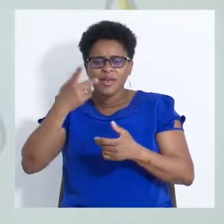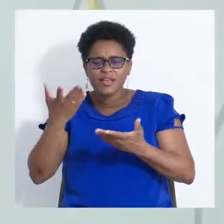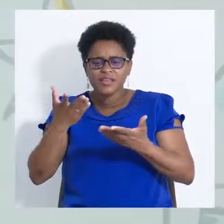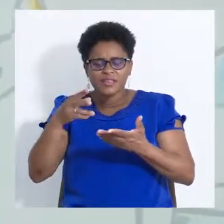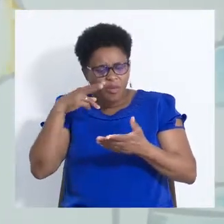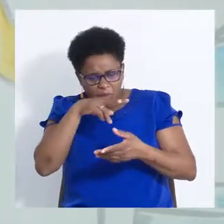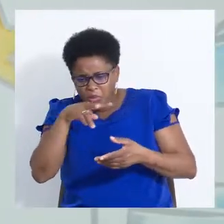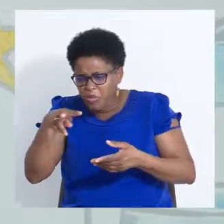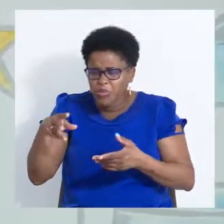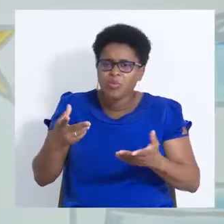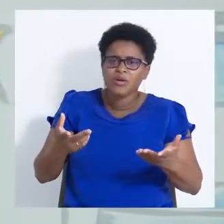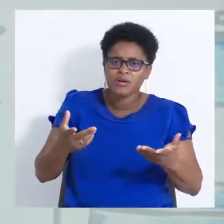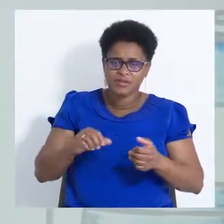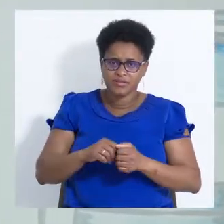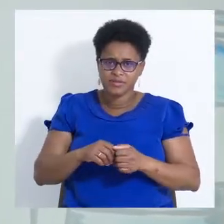procura.